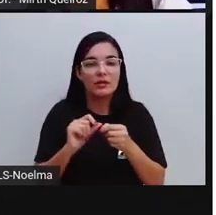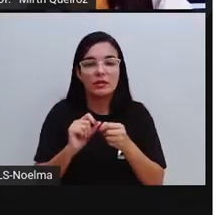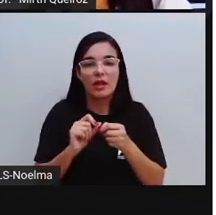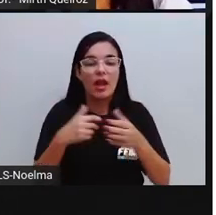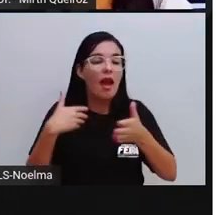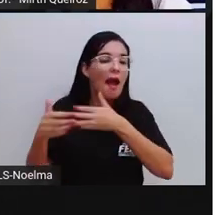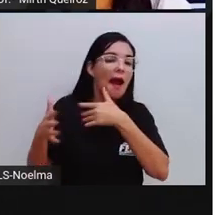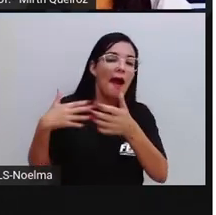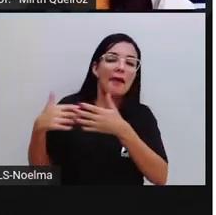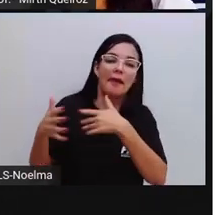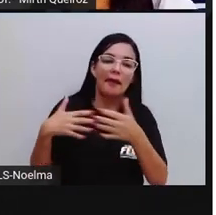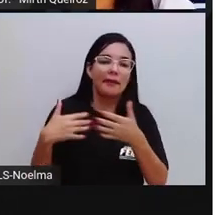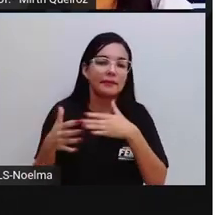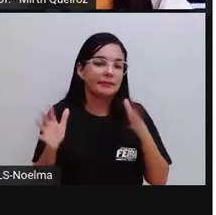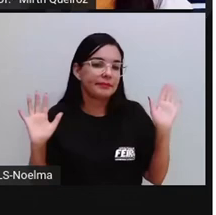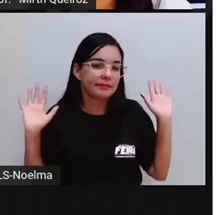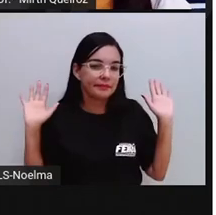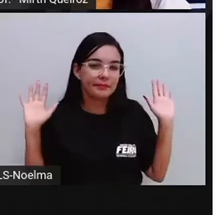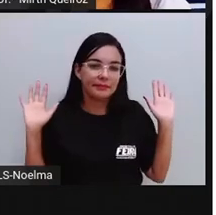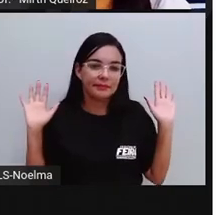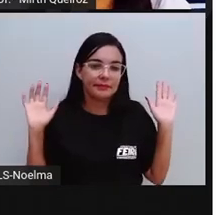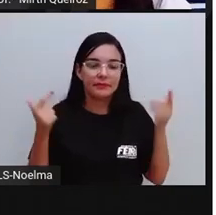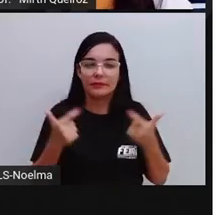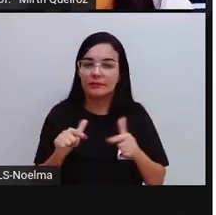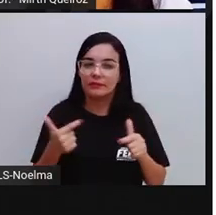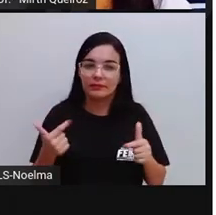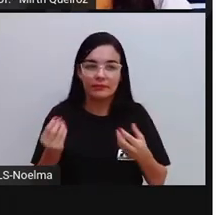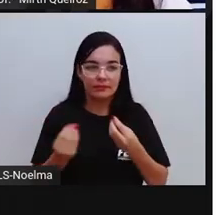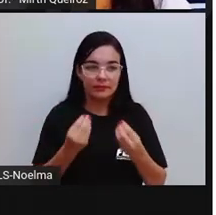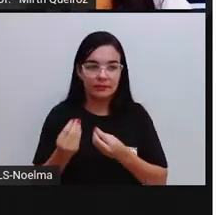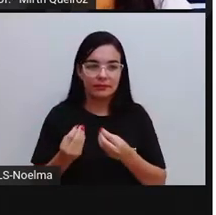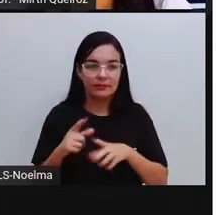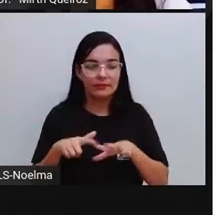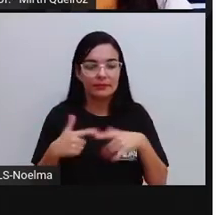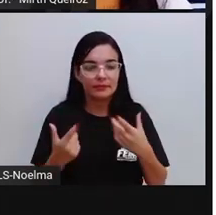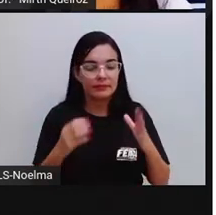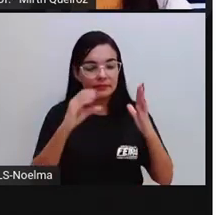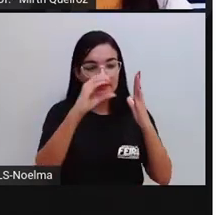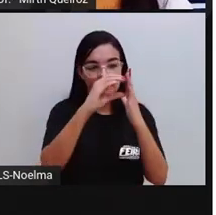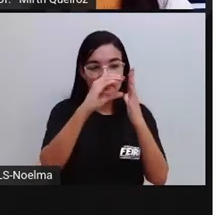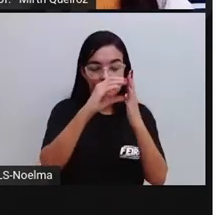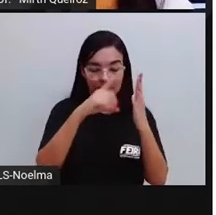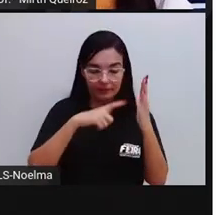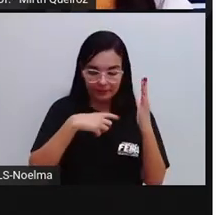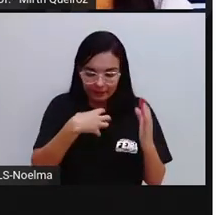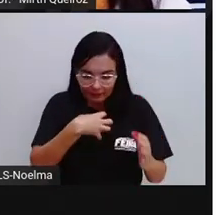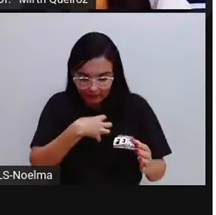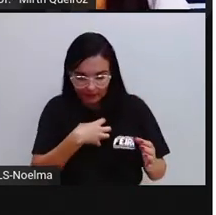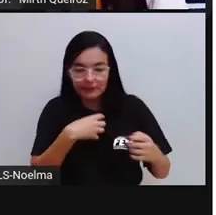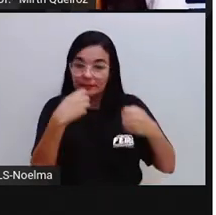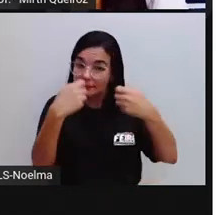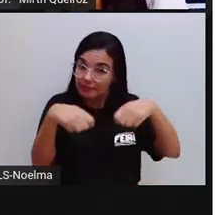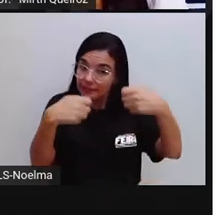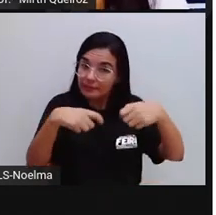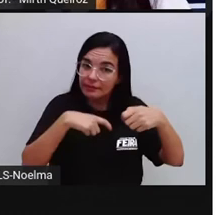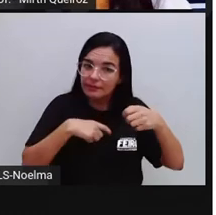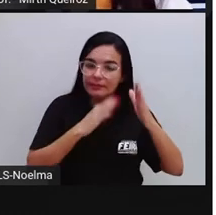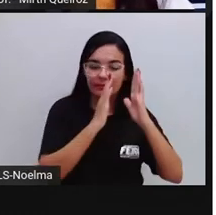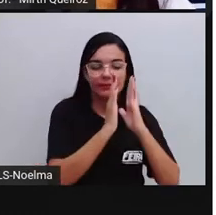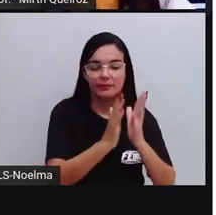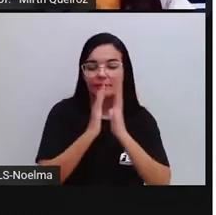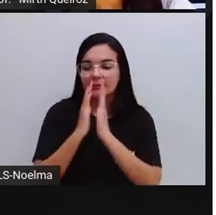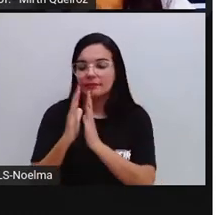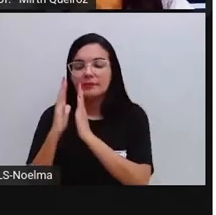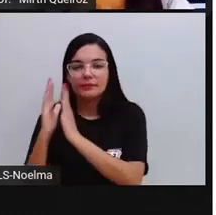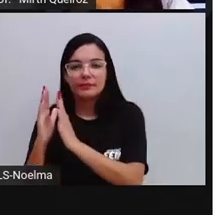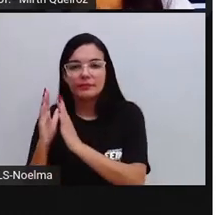um texto poético, não vão produzir de qualquer forma. A estrofe, para ter sentido, tem que ter uma sequência, um verso